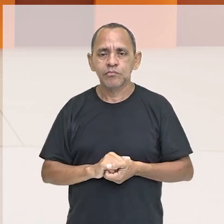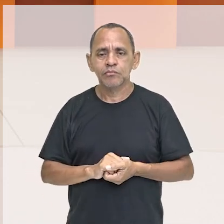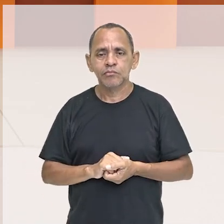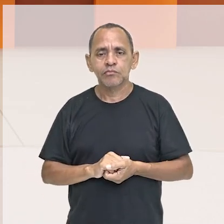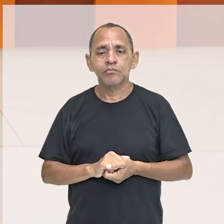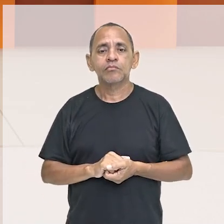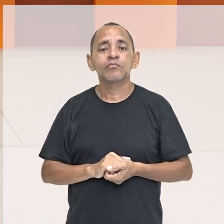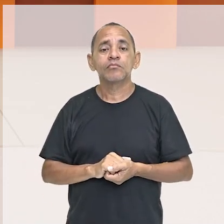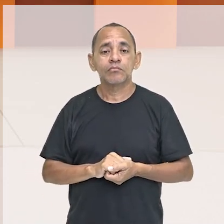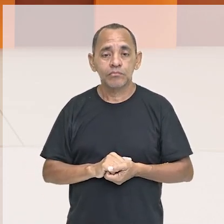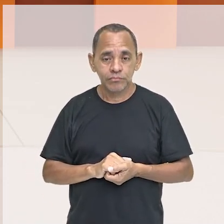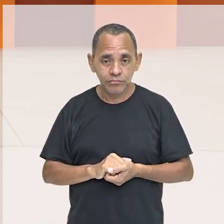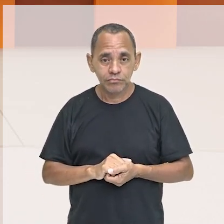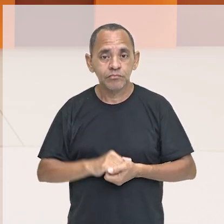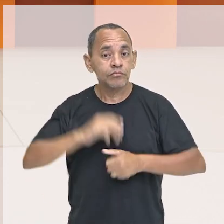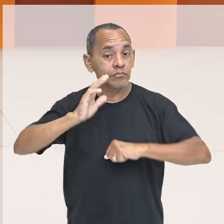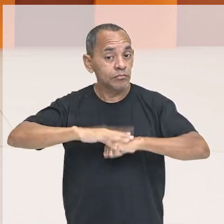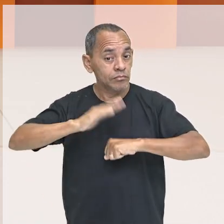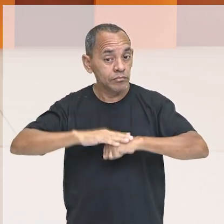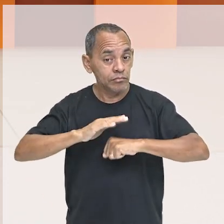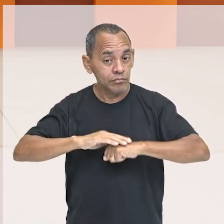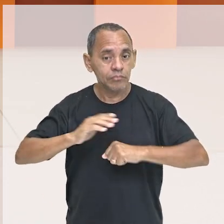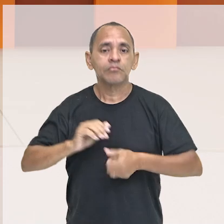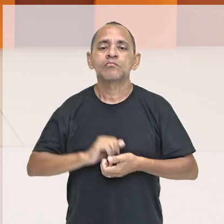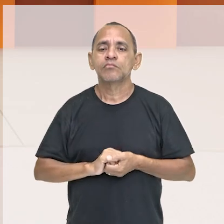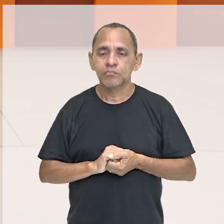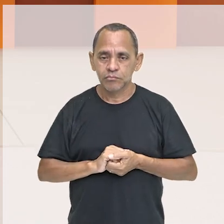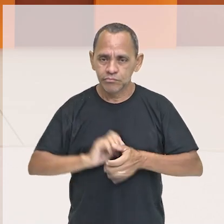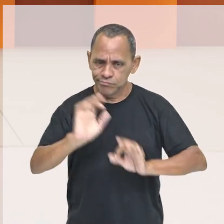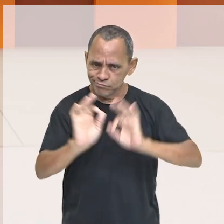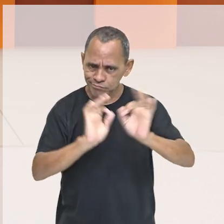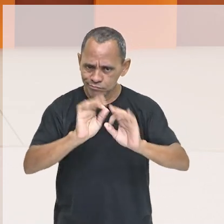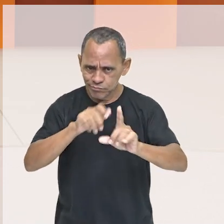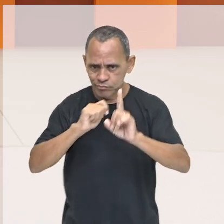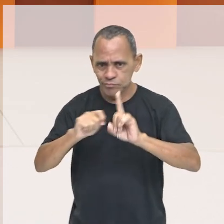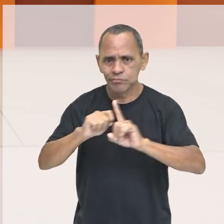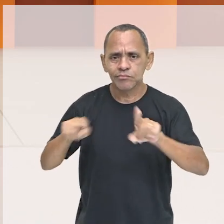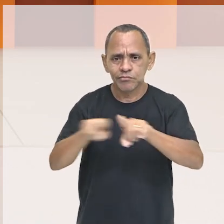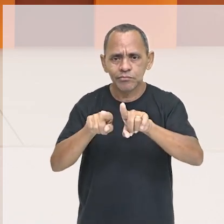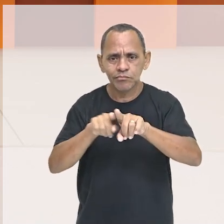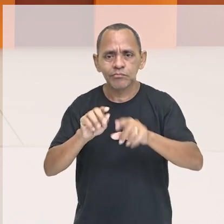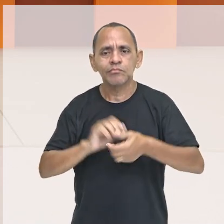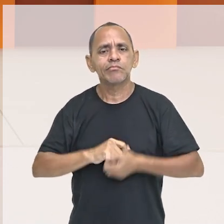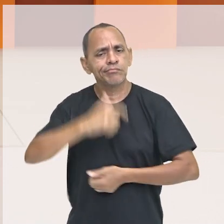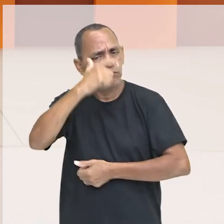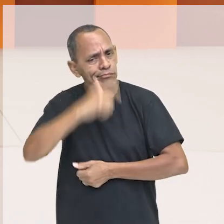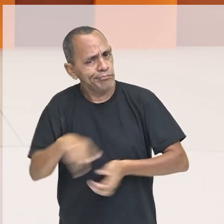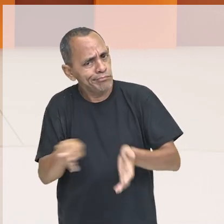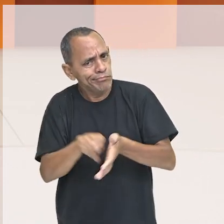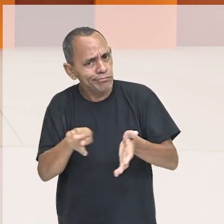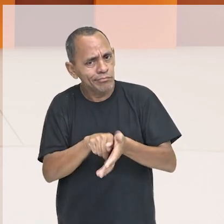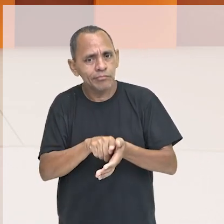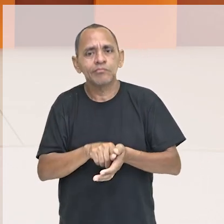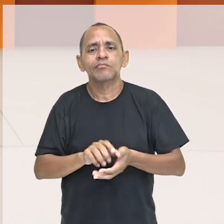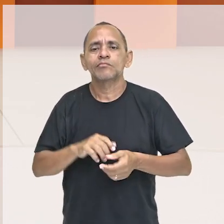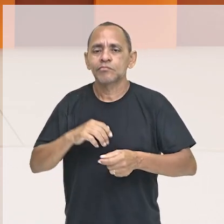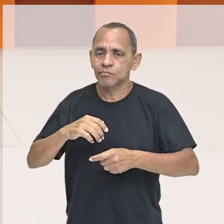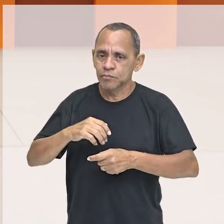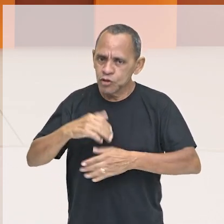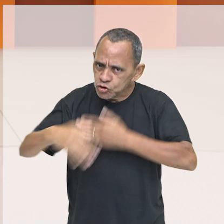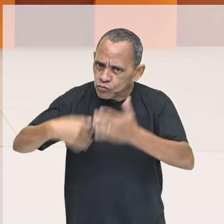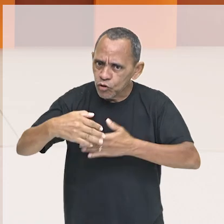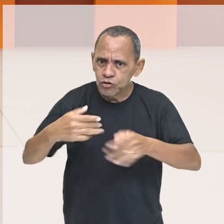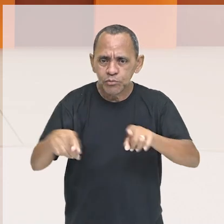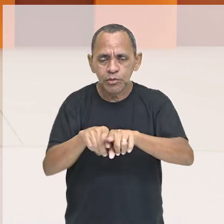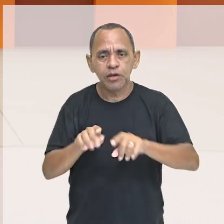homem constrói a sociedade, ele também se constrói na sociedade, não é isso? Então, por exemplo, dentre